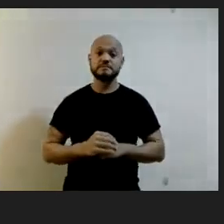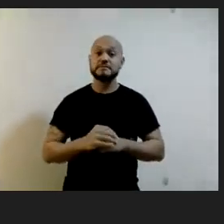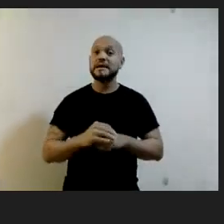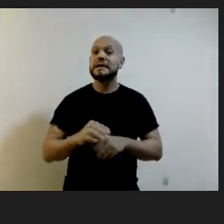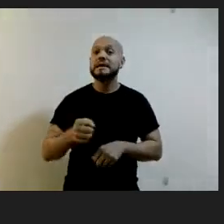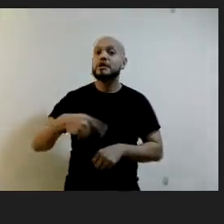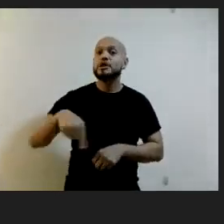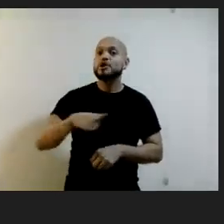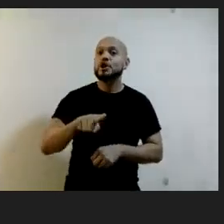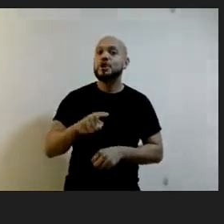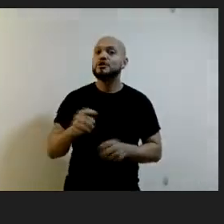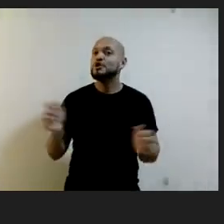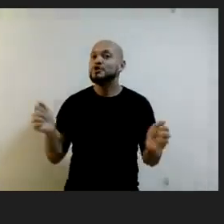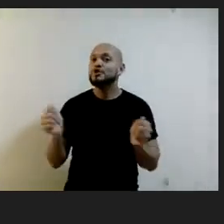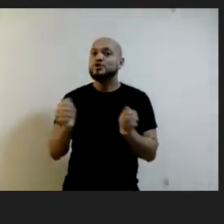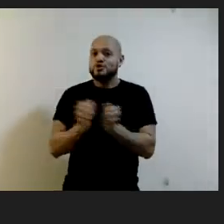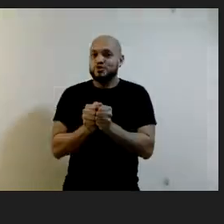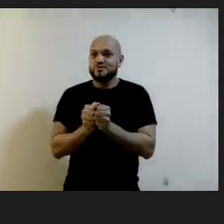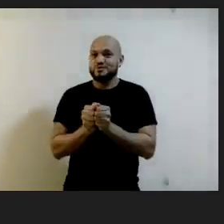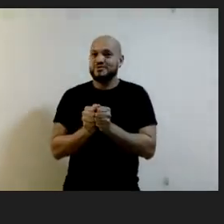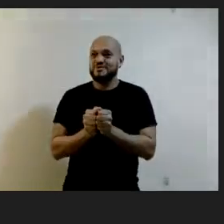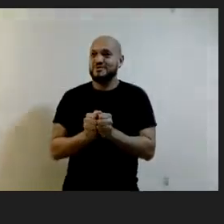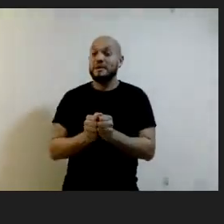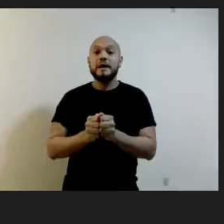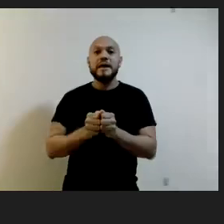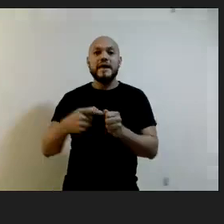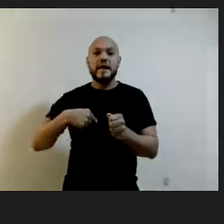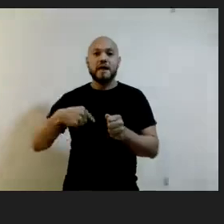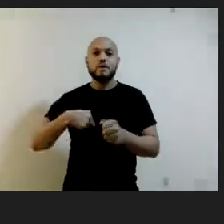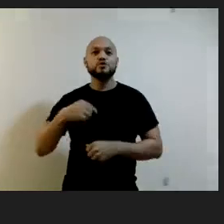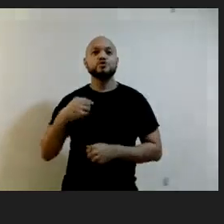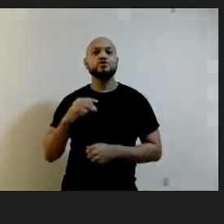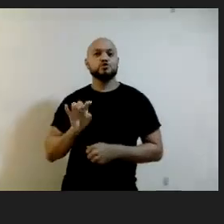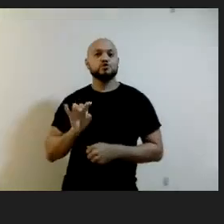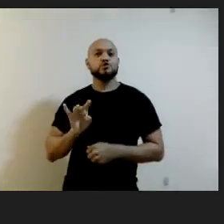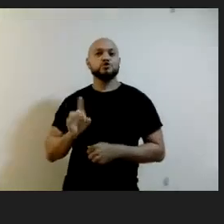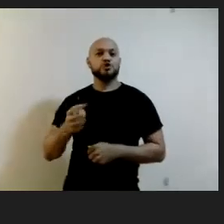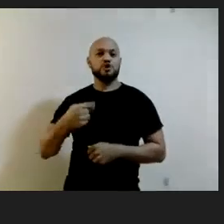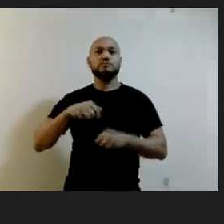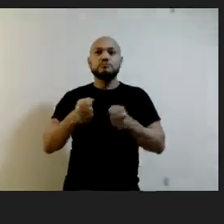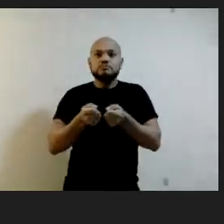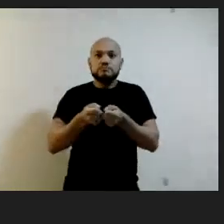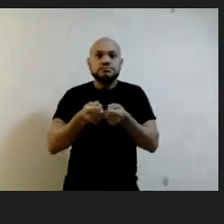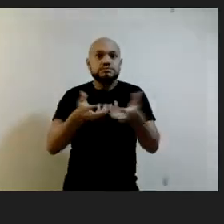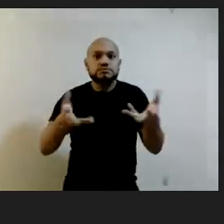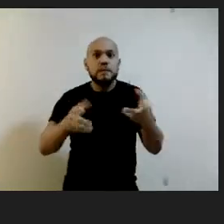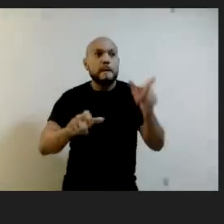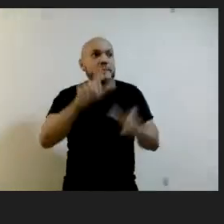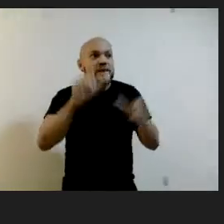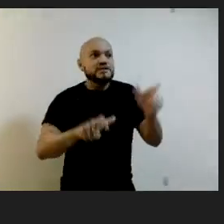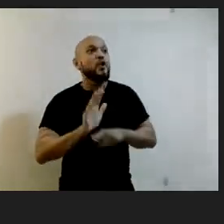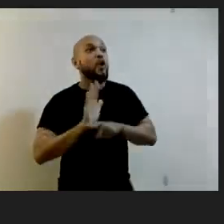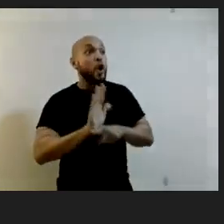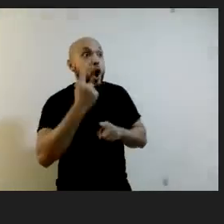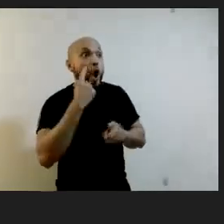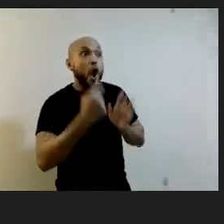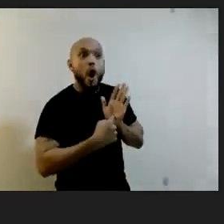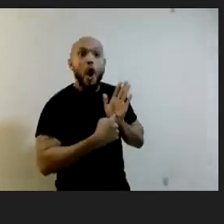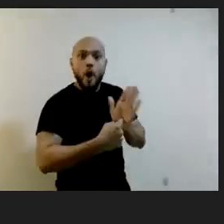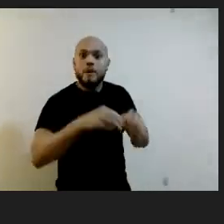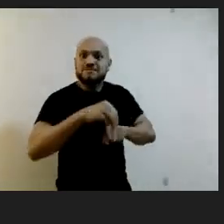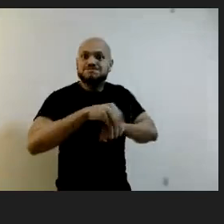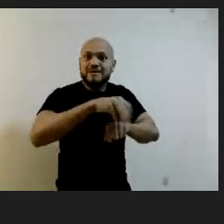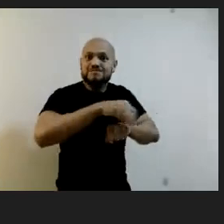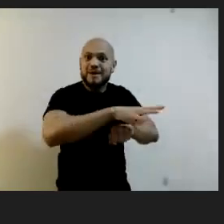nessa caminhada, passando essa mensagem para outras pessoas, divulgando nas suas